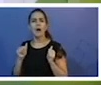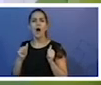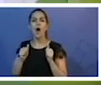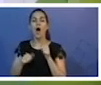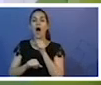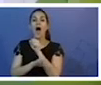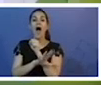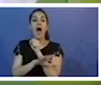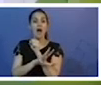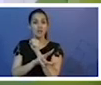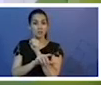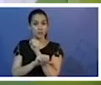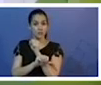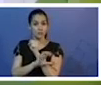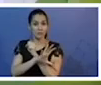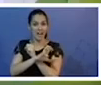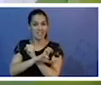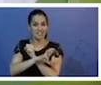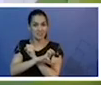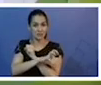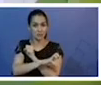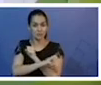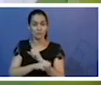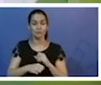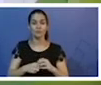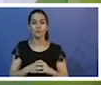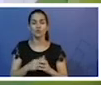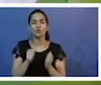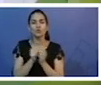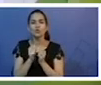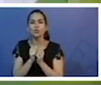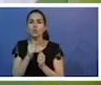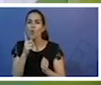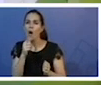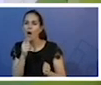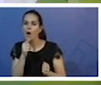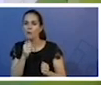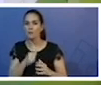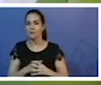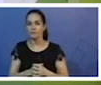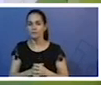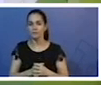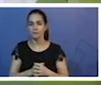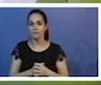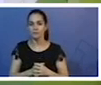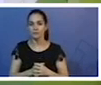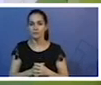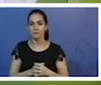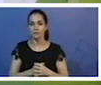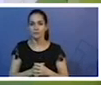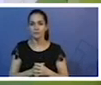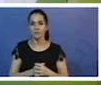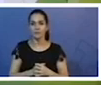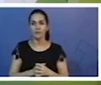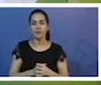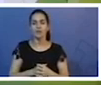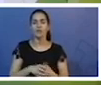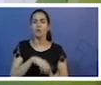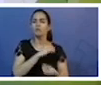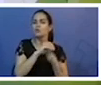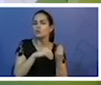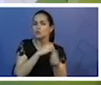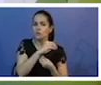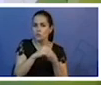com a formação da molécula de água. Então, na reação química entre um ácido e uma base, ambos em